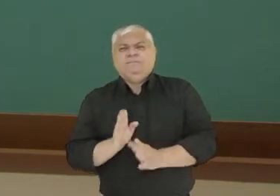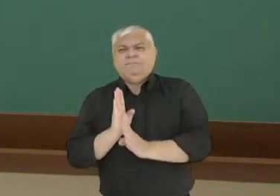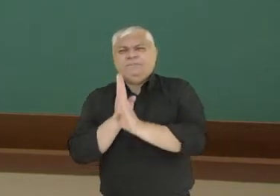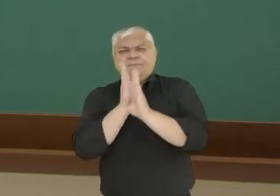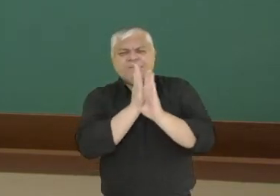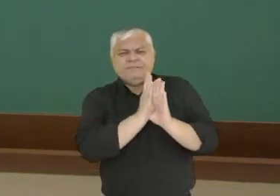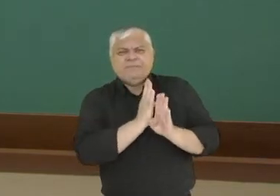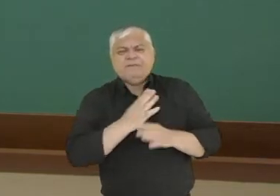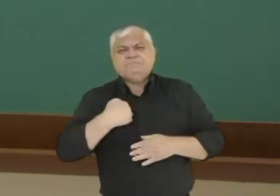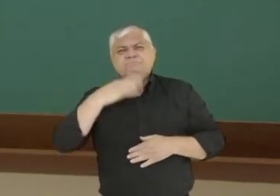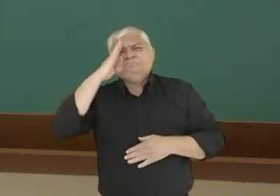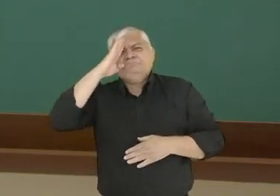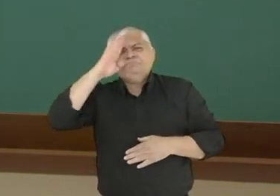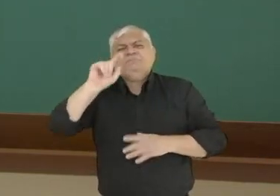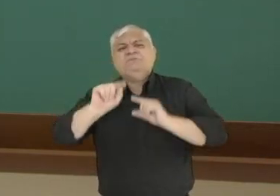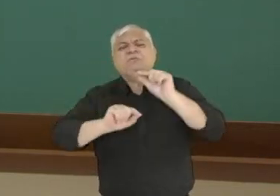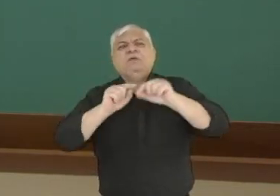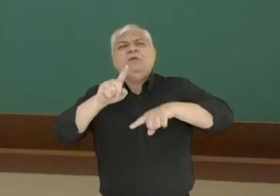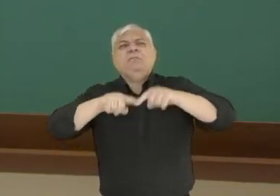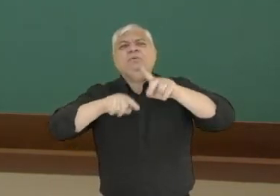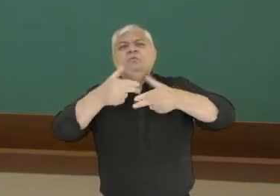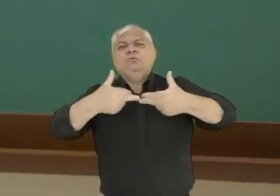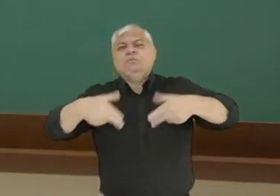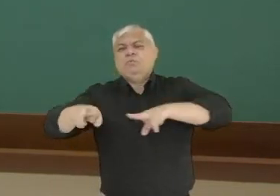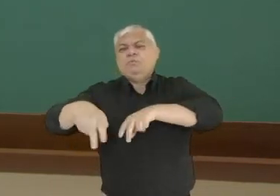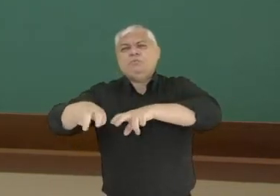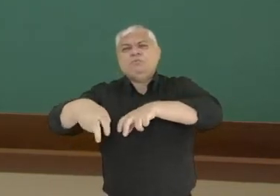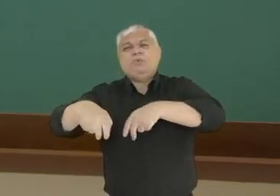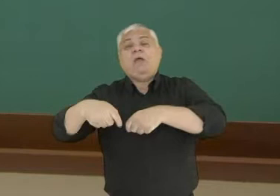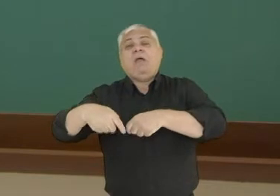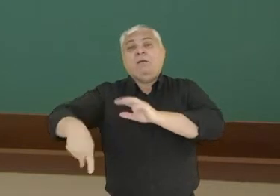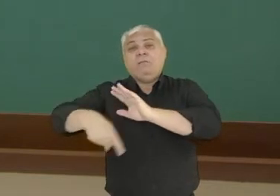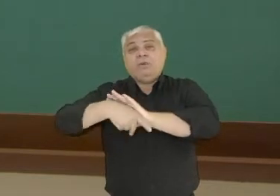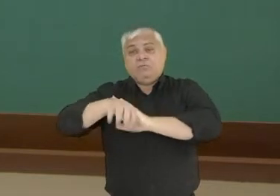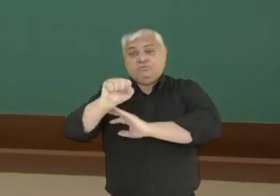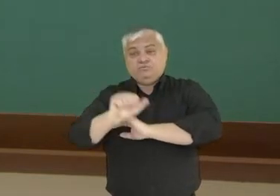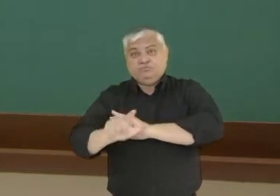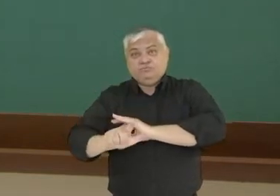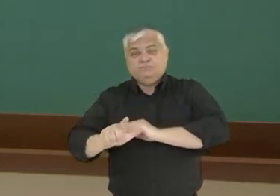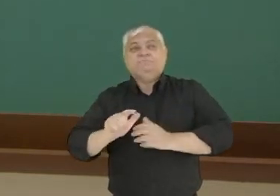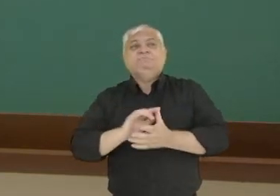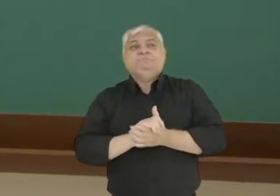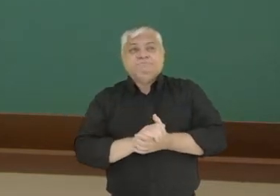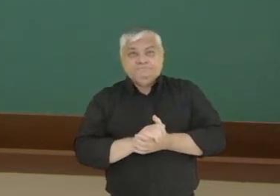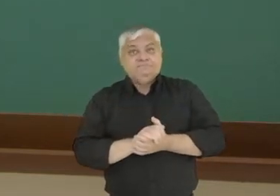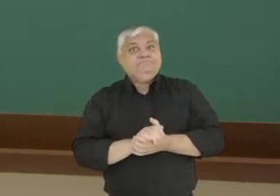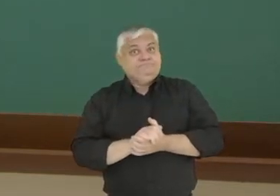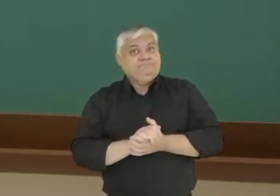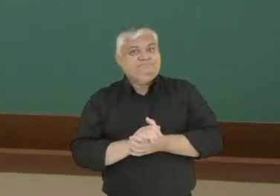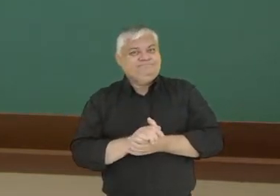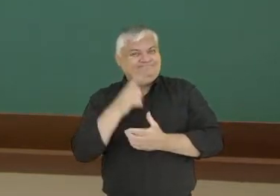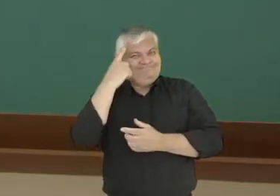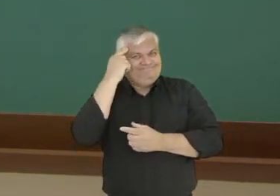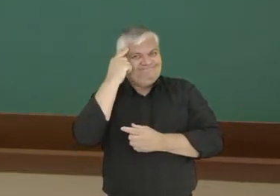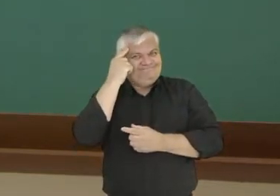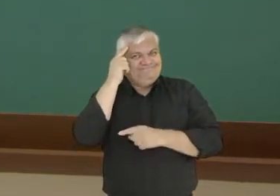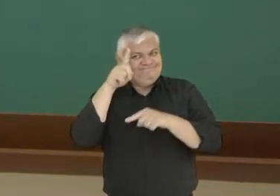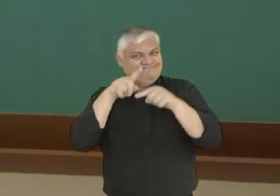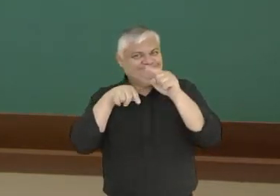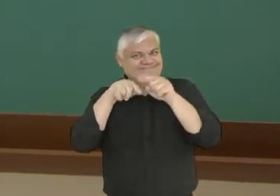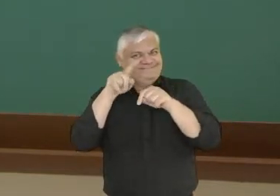identificar os principais produtos agrícolas produzidos na região sul Aqui nós já temos uma ideia